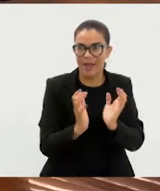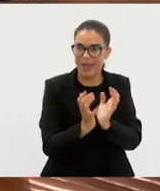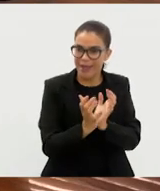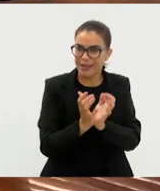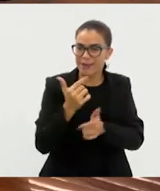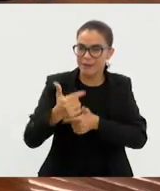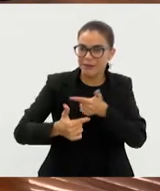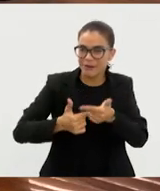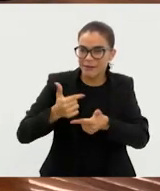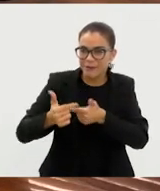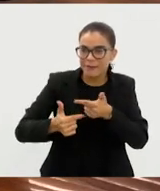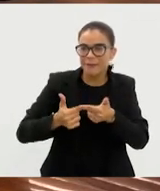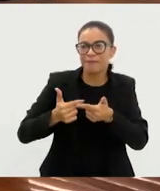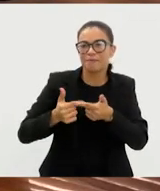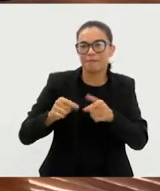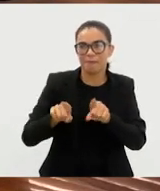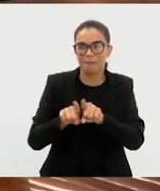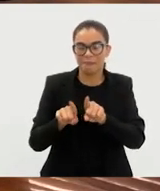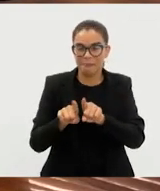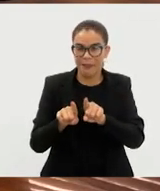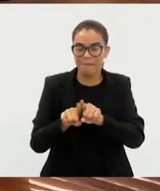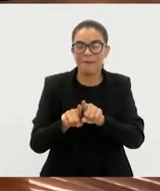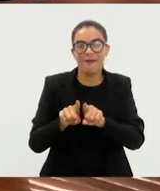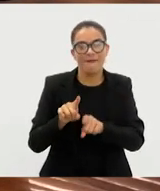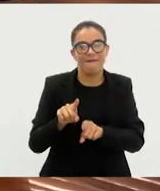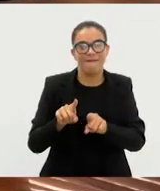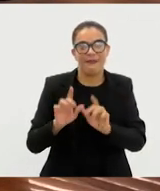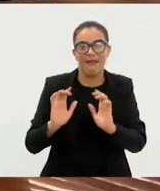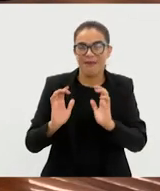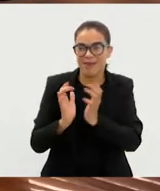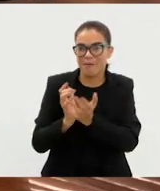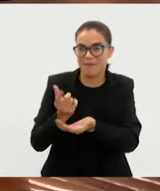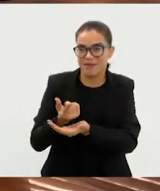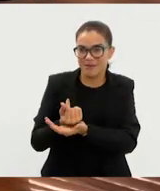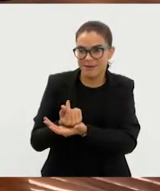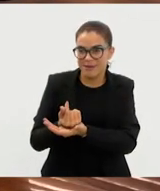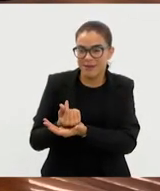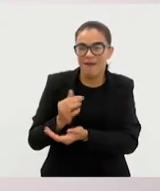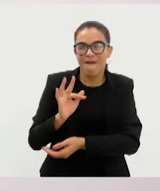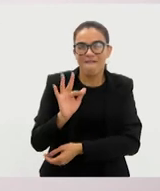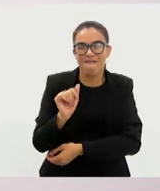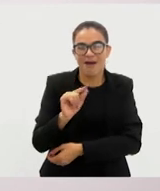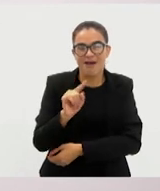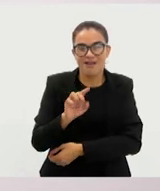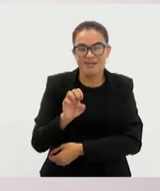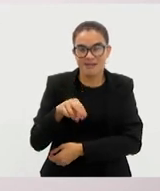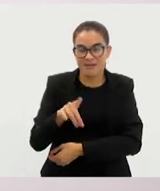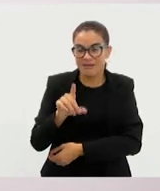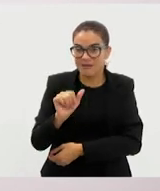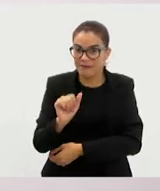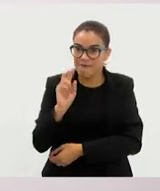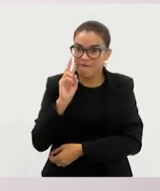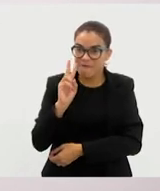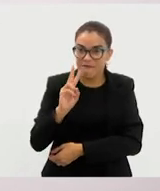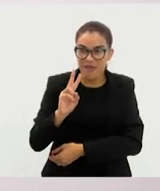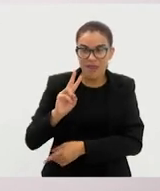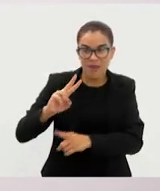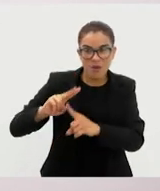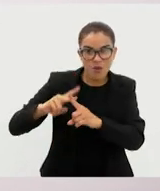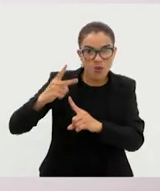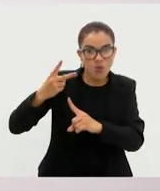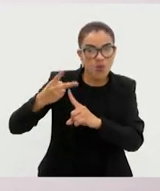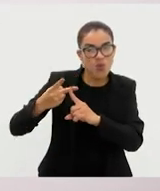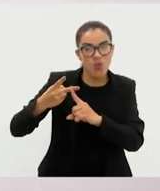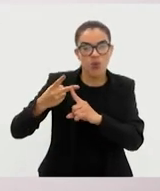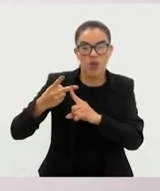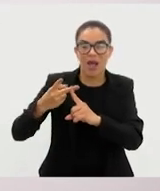Hércules, e também da Fazenda, do Corpo Técnico, mas, assim, quando a gente olha um orçamento superavitário de 843